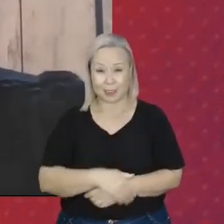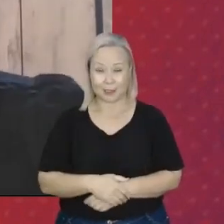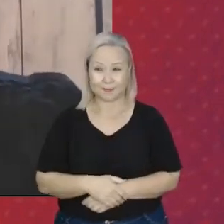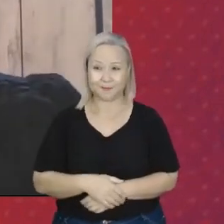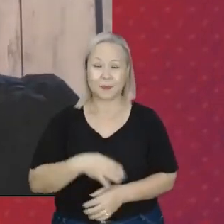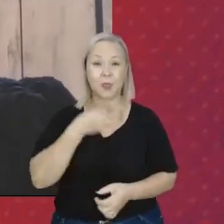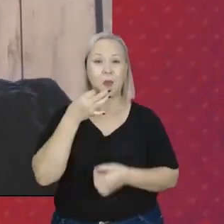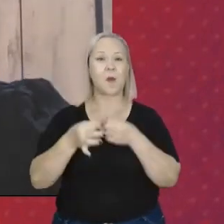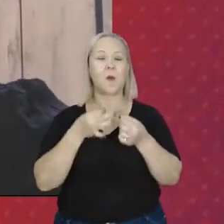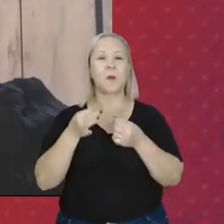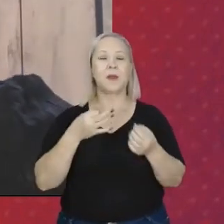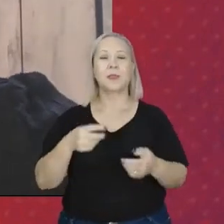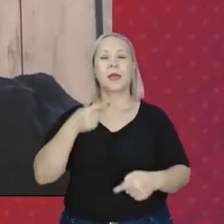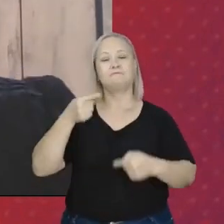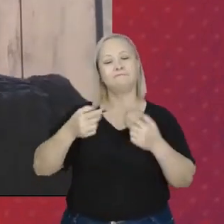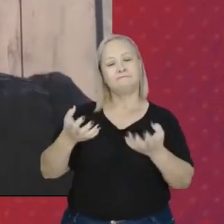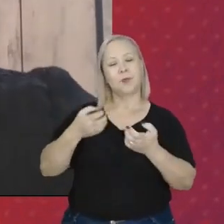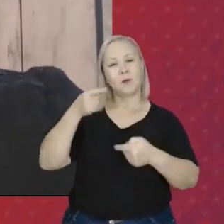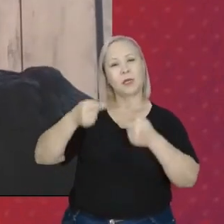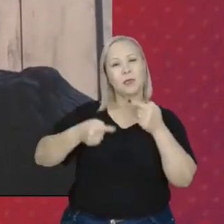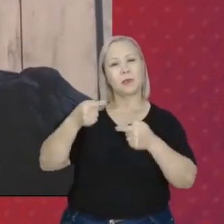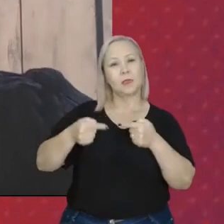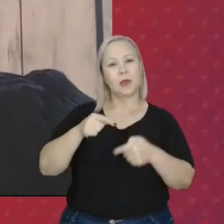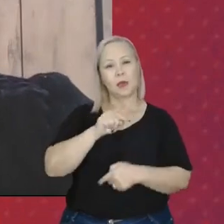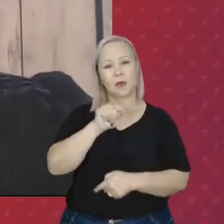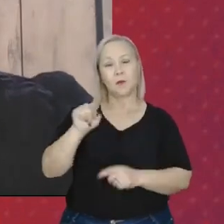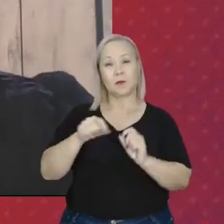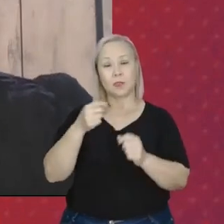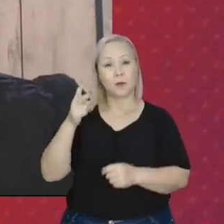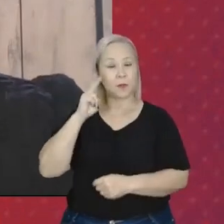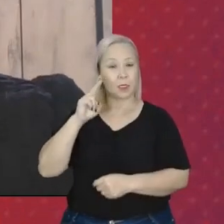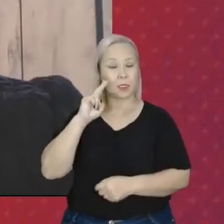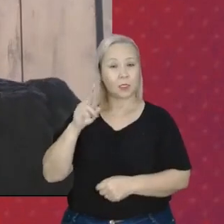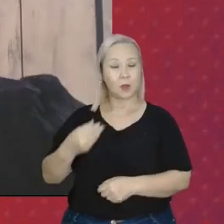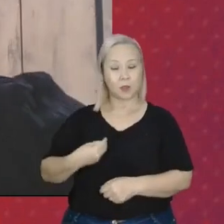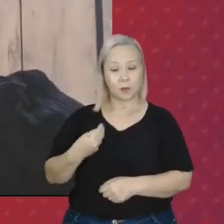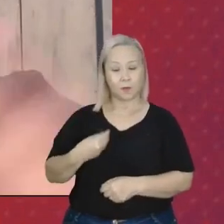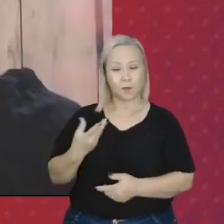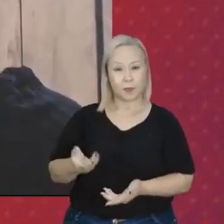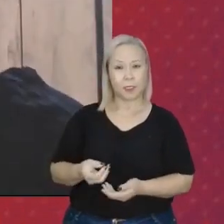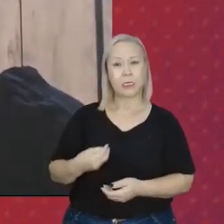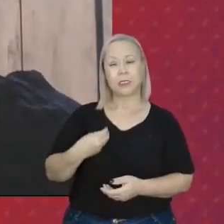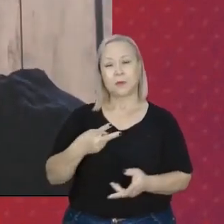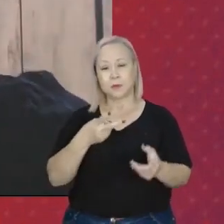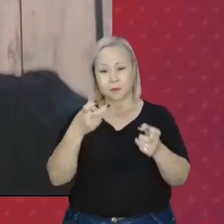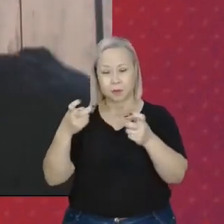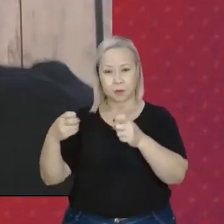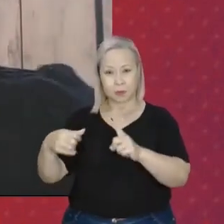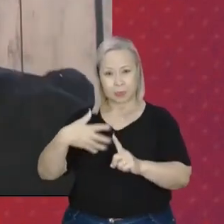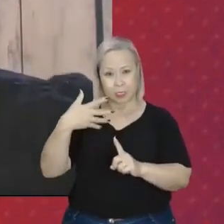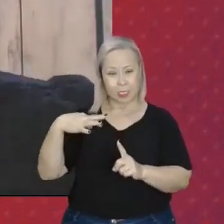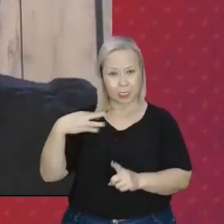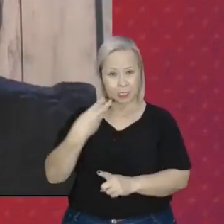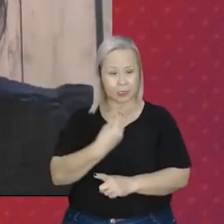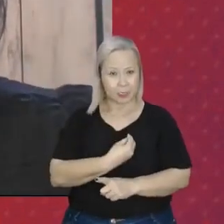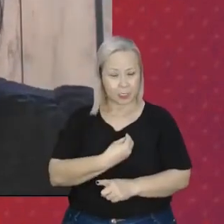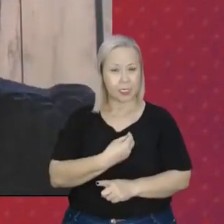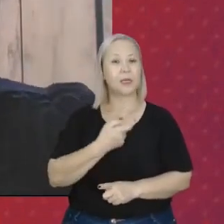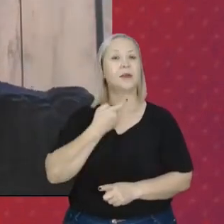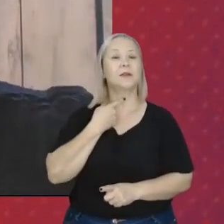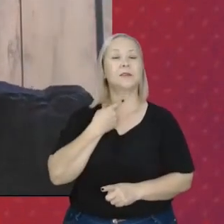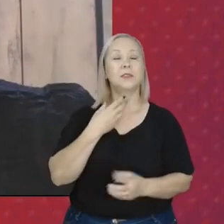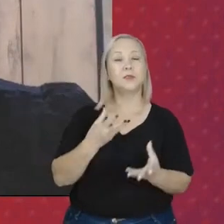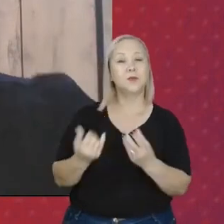para debater um pouquinho com vocês sobre a minha história de vida, né? Afinal, nós estamos aí na visibilidade trans, então é importante pessoas